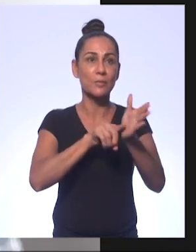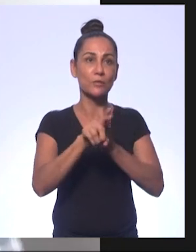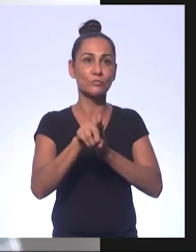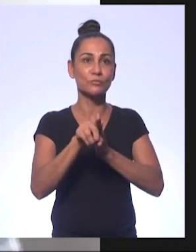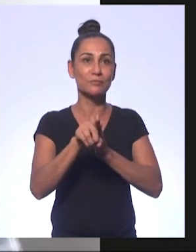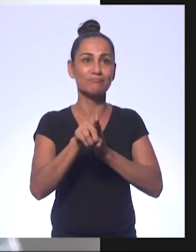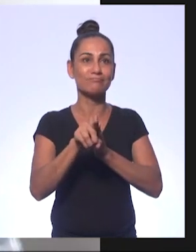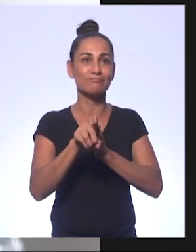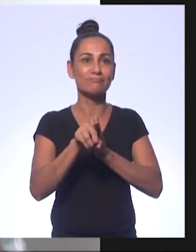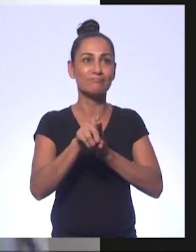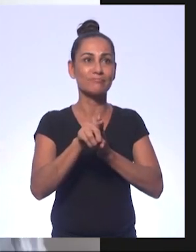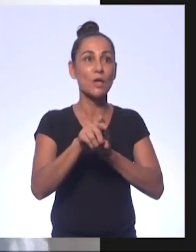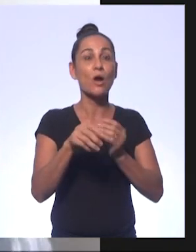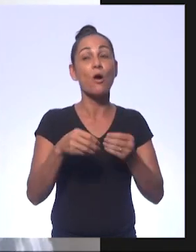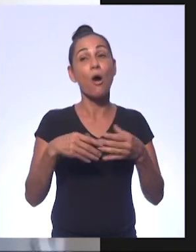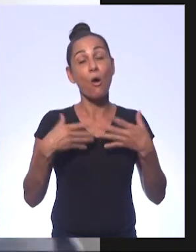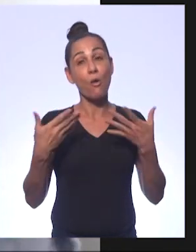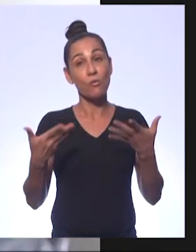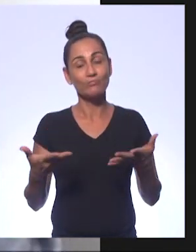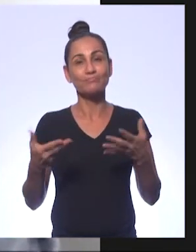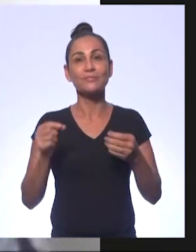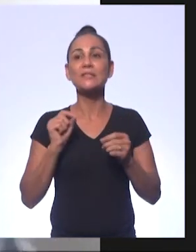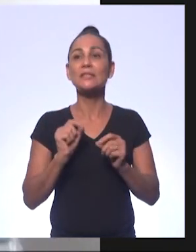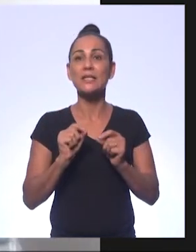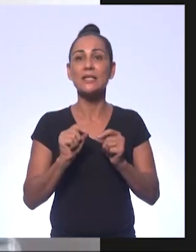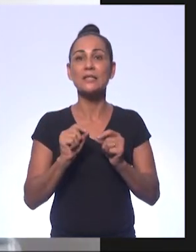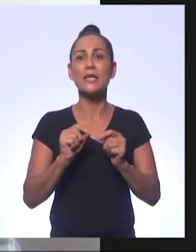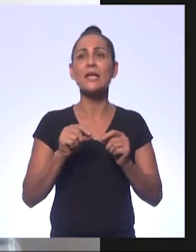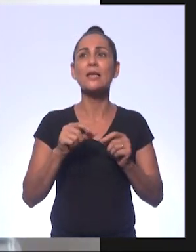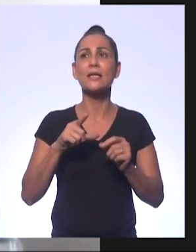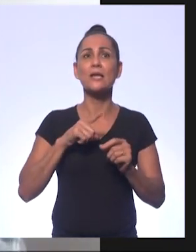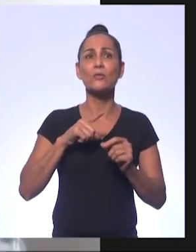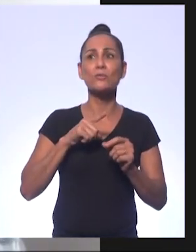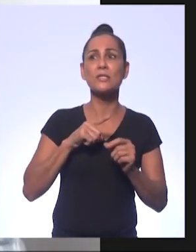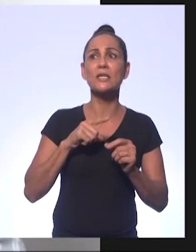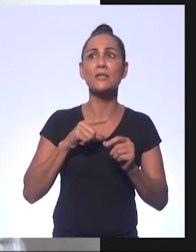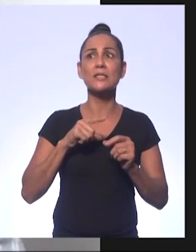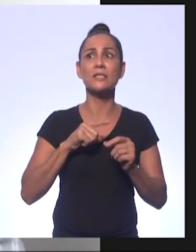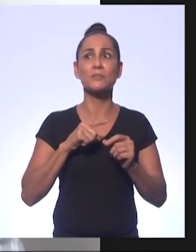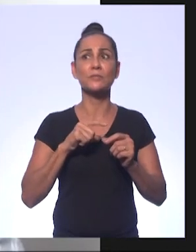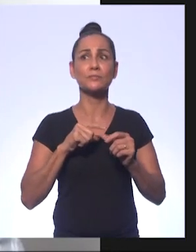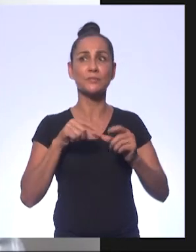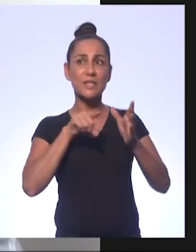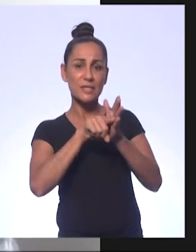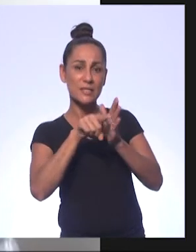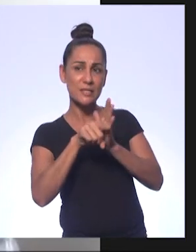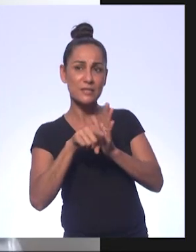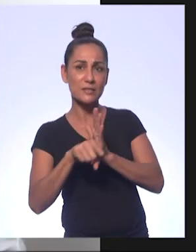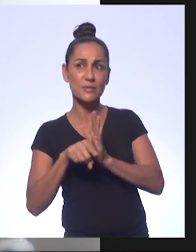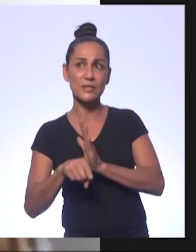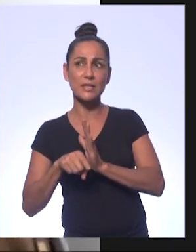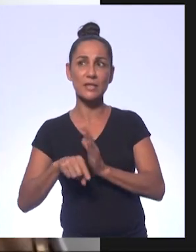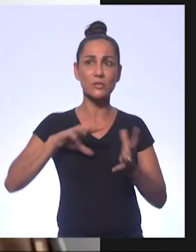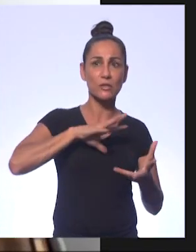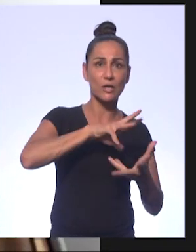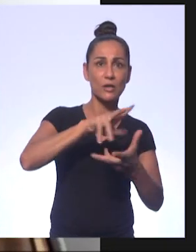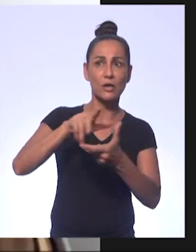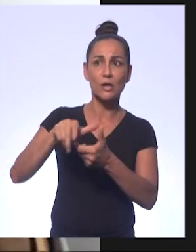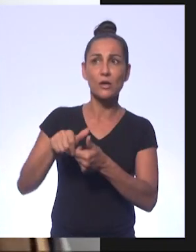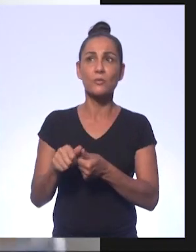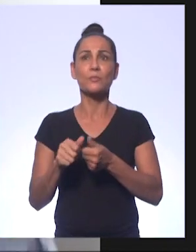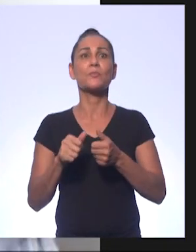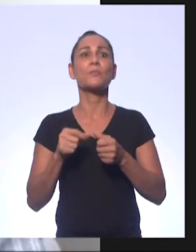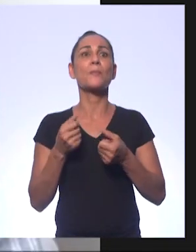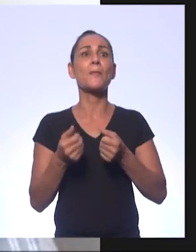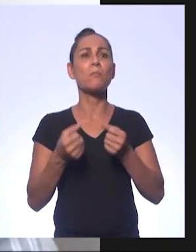das perguntas. Grosso modo, tem um exame internacional, o Brasil vai fazer esse exame, é como se fosse o PISA do